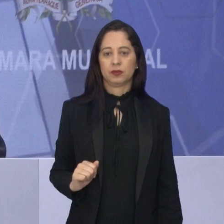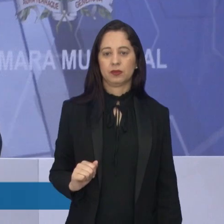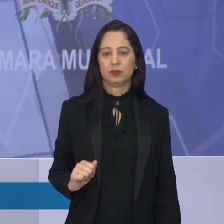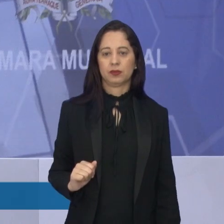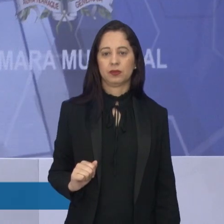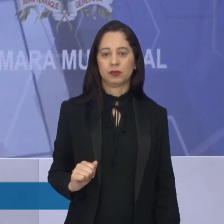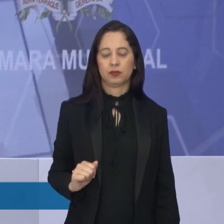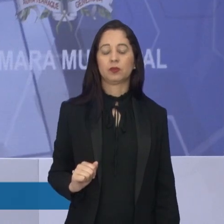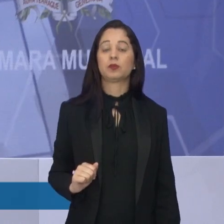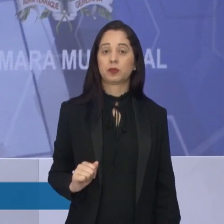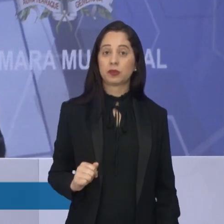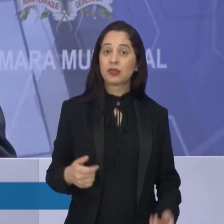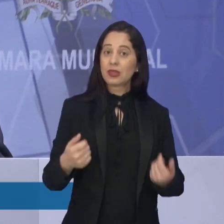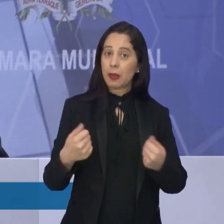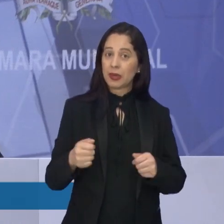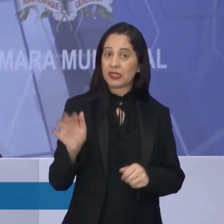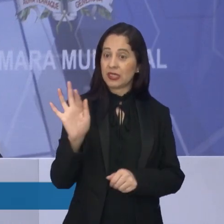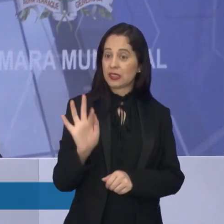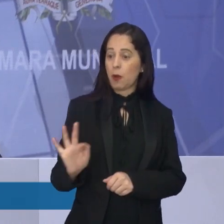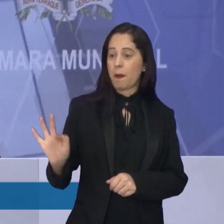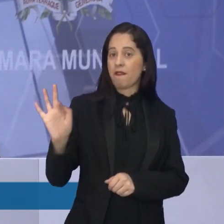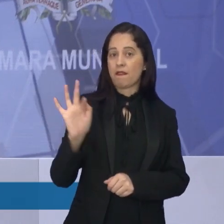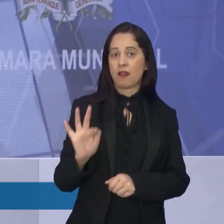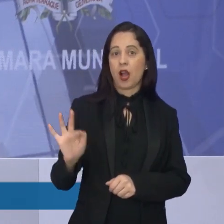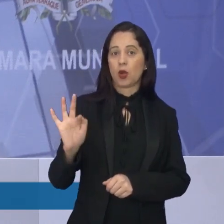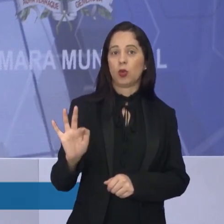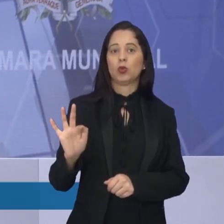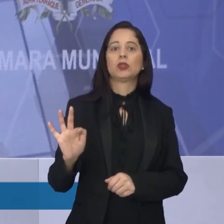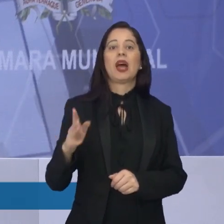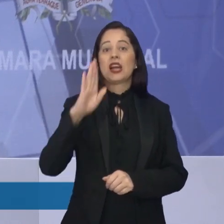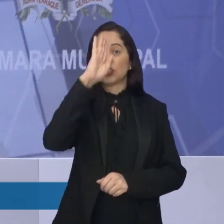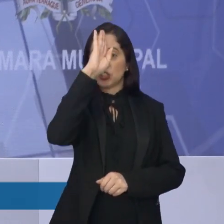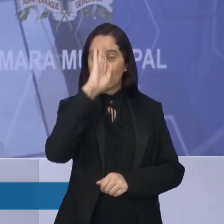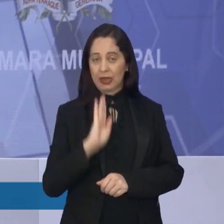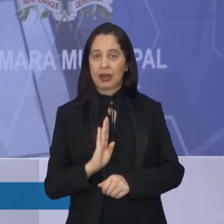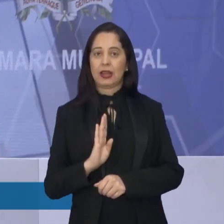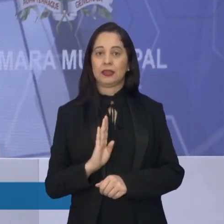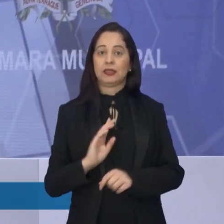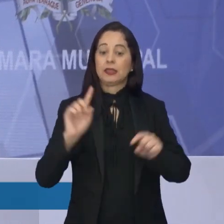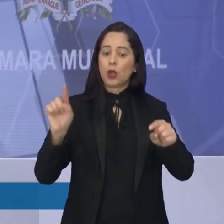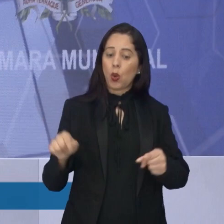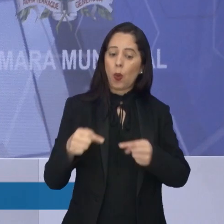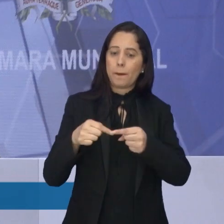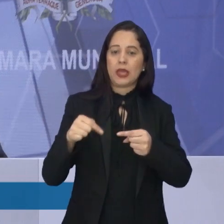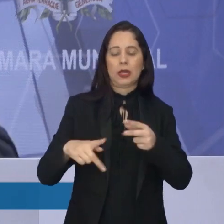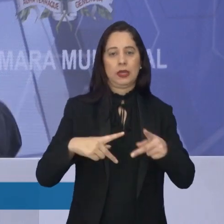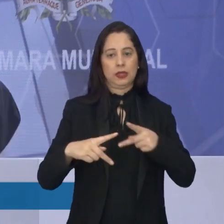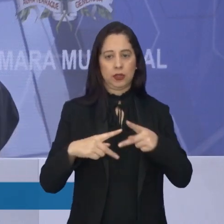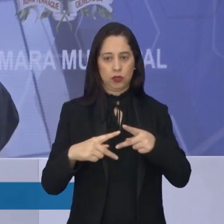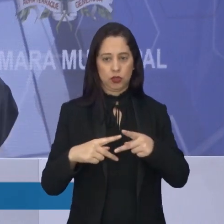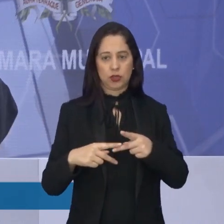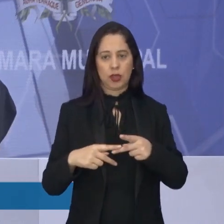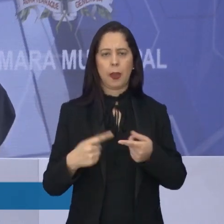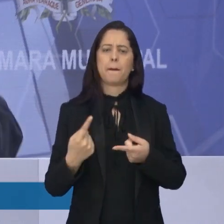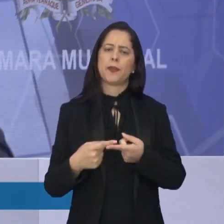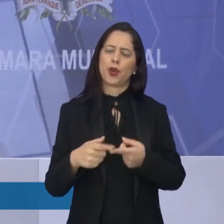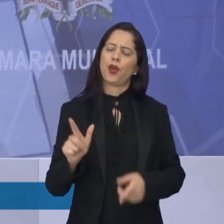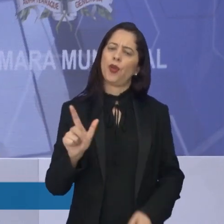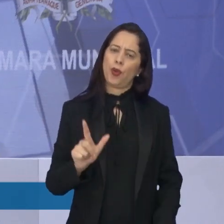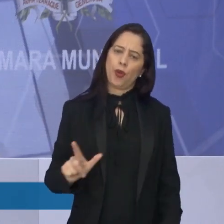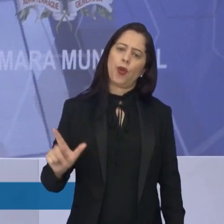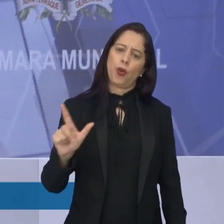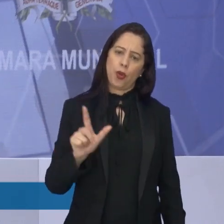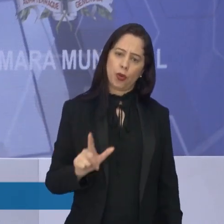Do tamanho e da importância que a cidade de São José dos Campos merece. Porque, é claro, minha